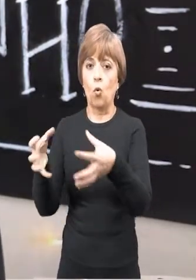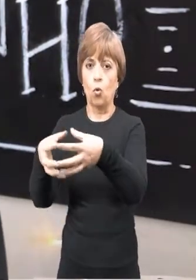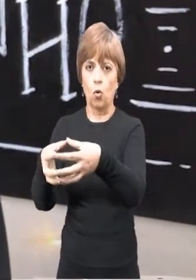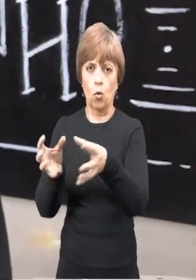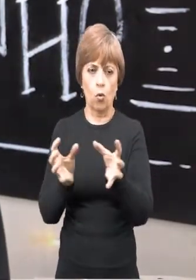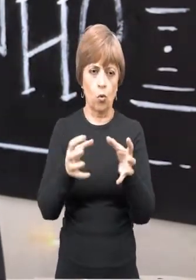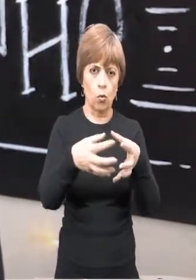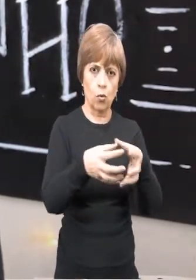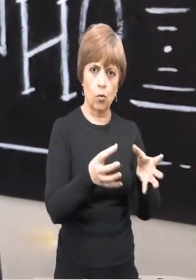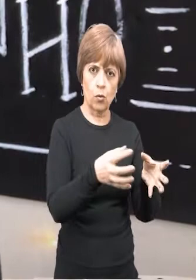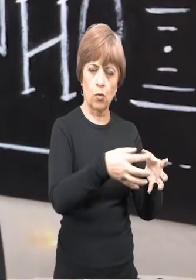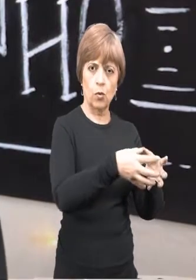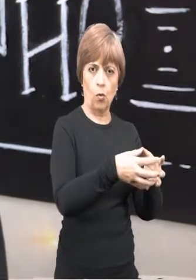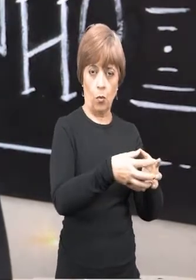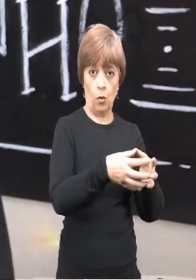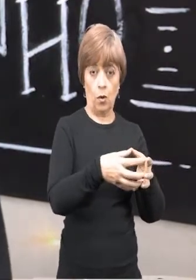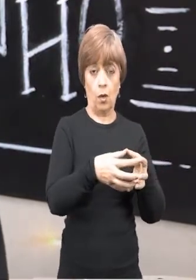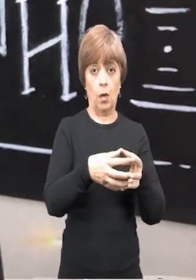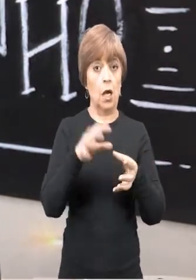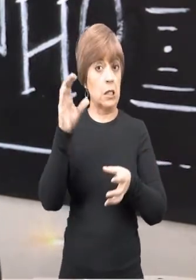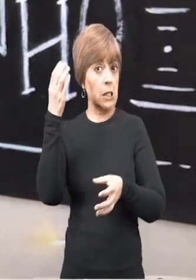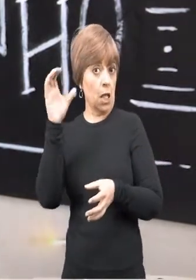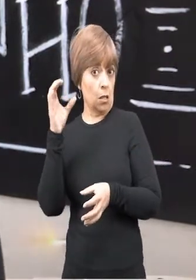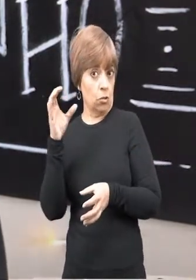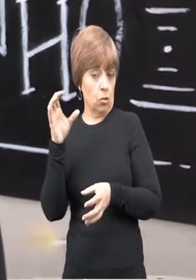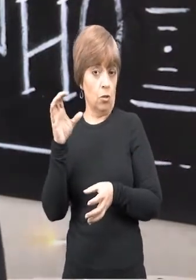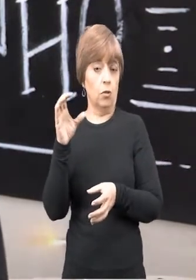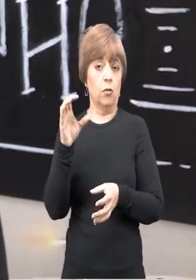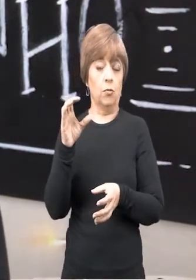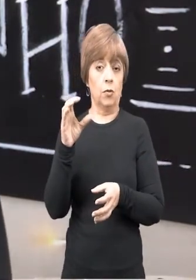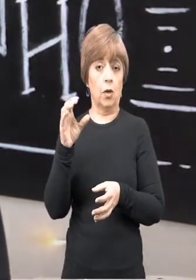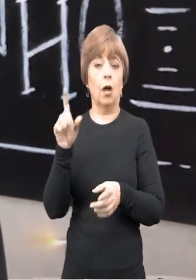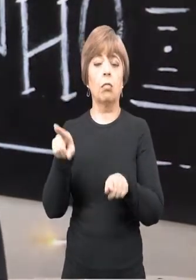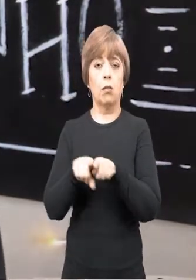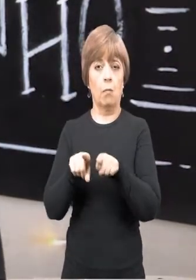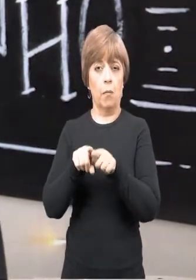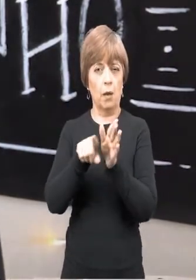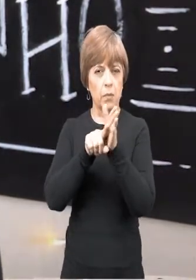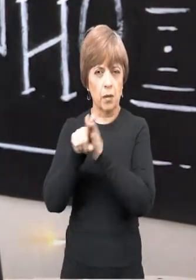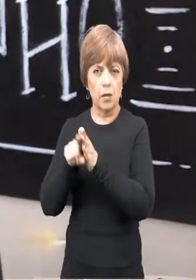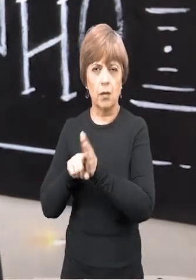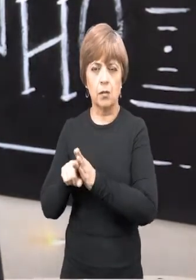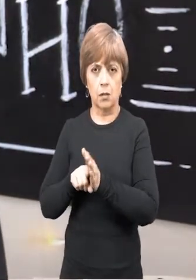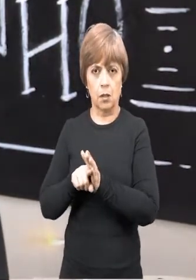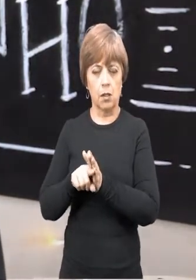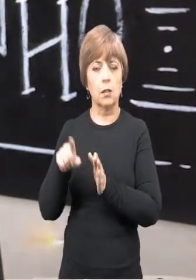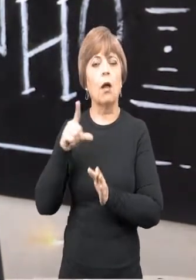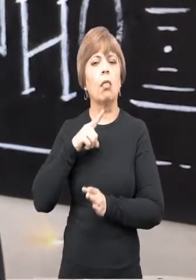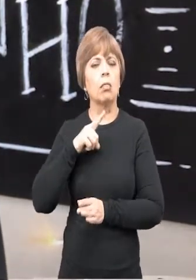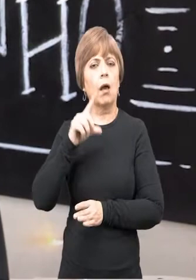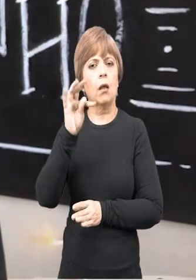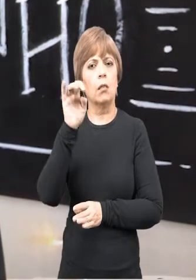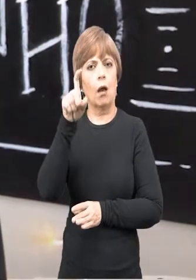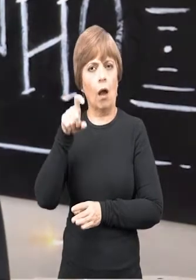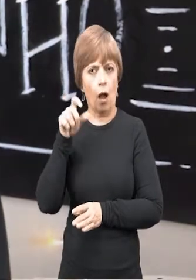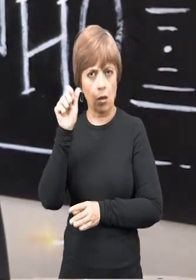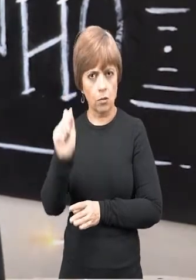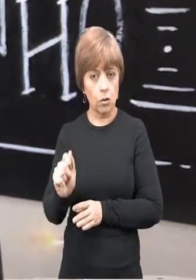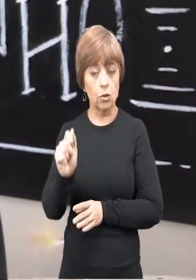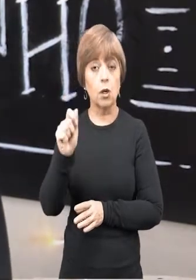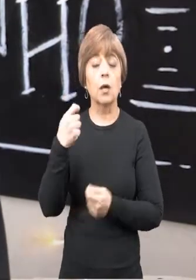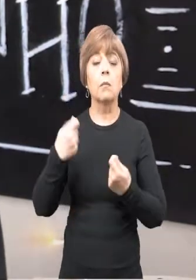comunidade científica e acadêmica de um modo geral. Existem outras taxas epidemiológicas